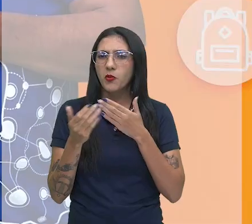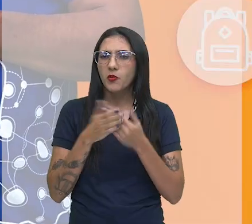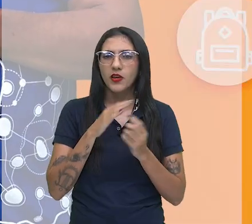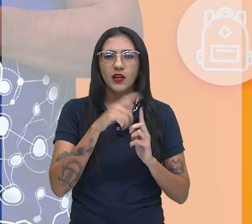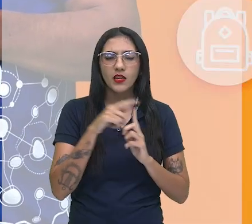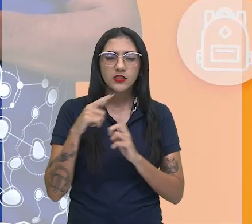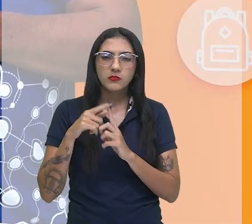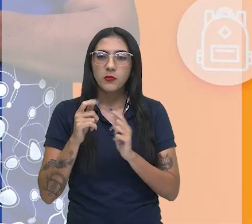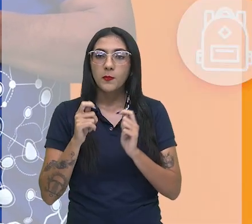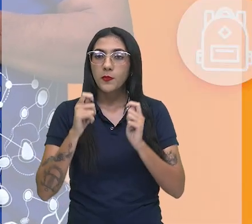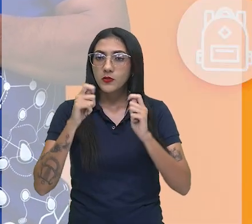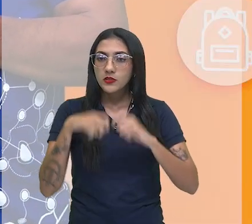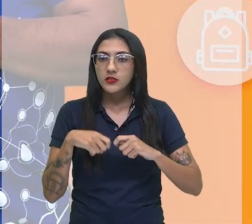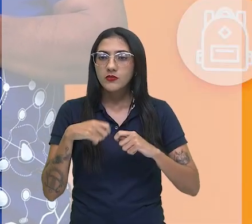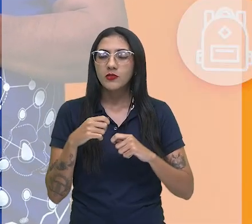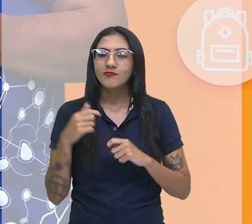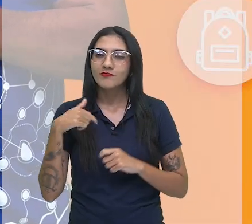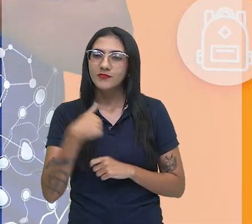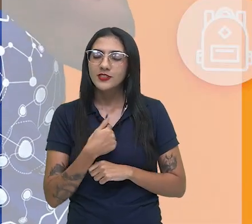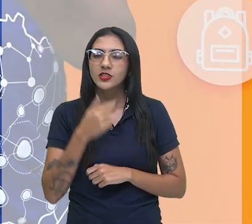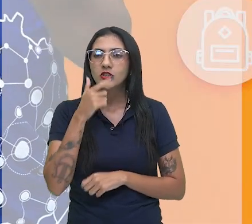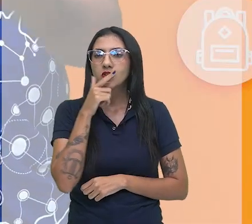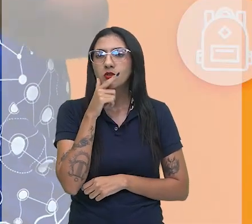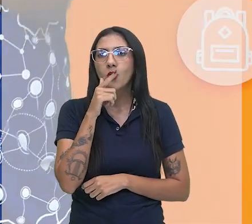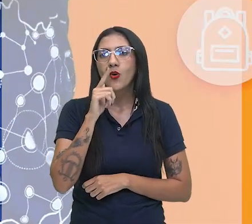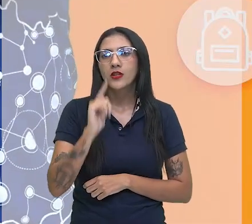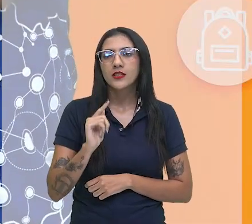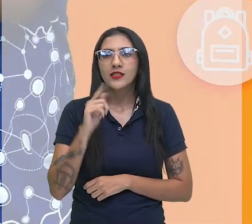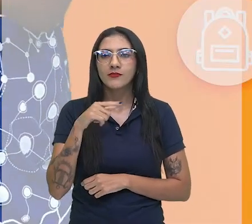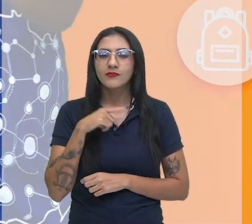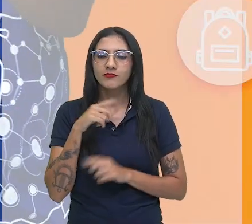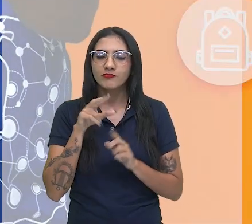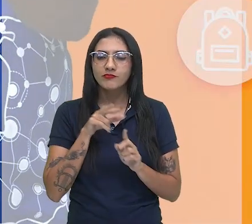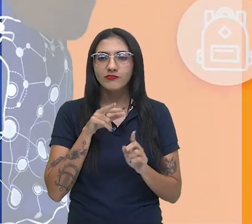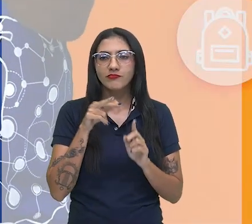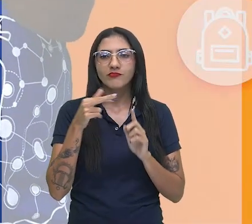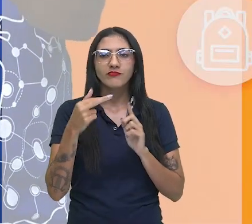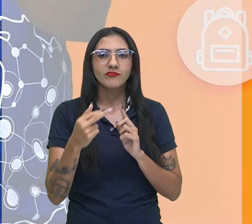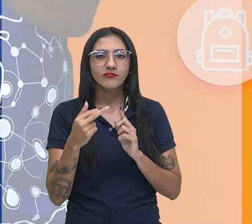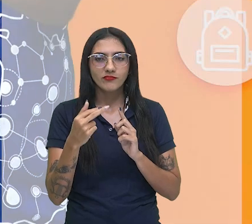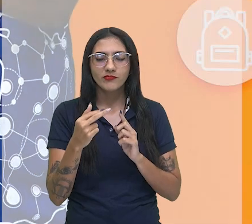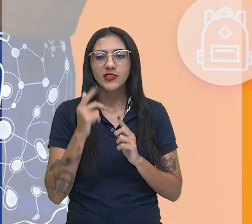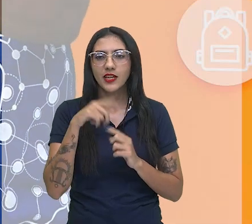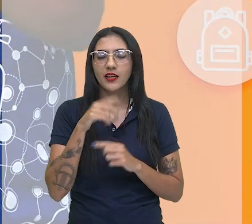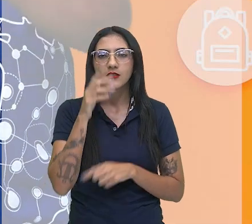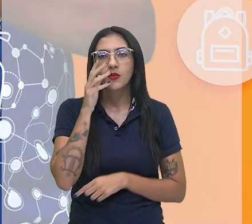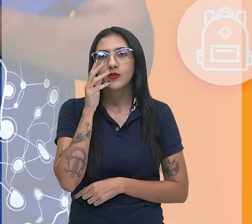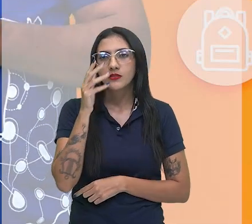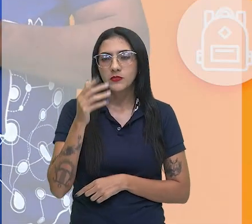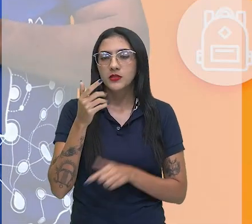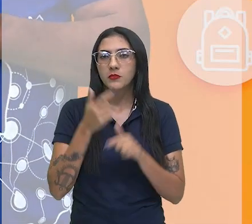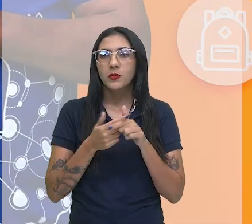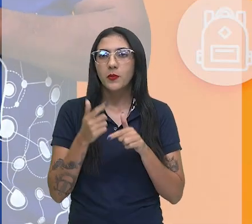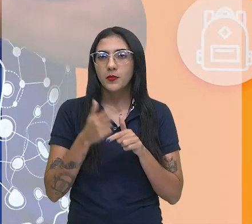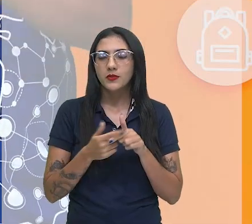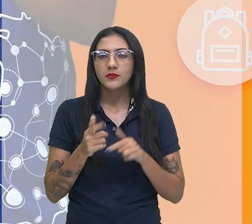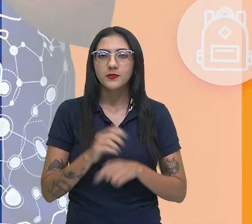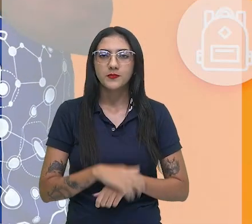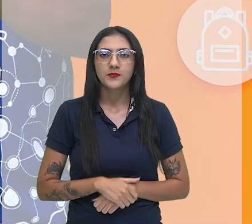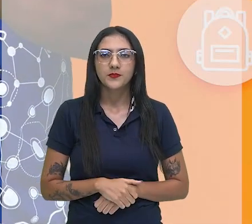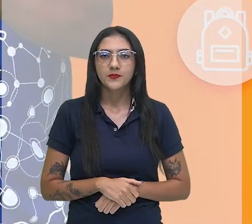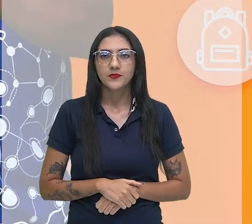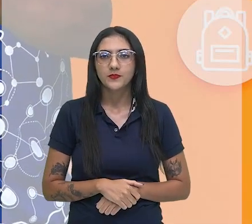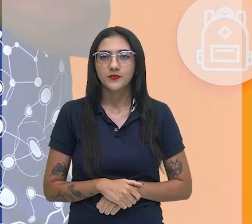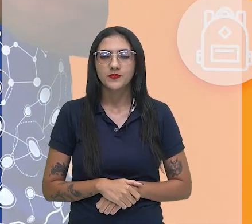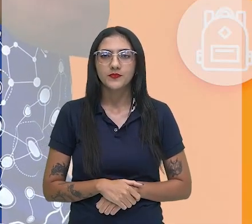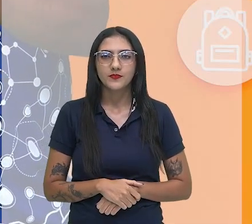que você possa, então, a gente possa, então, ter um olhar voltado para aquela situação, aquele problema, né? Hoje está tendo